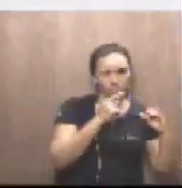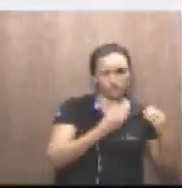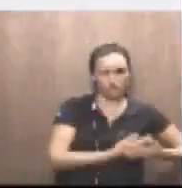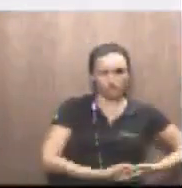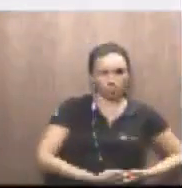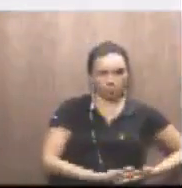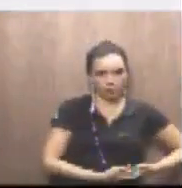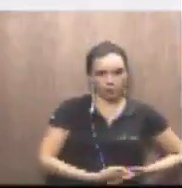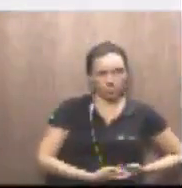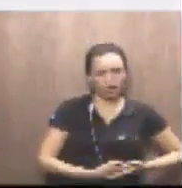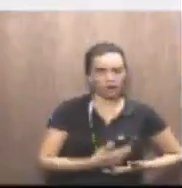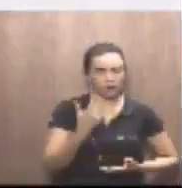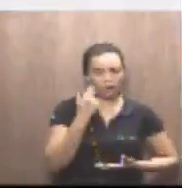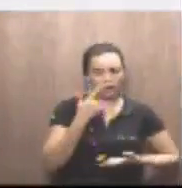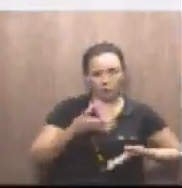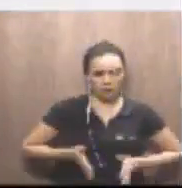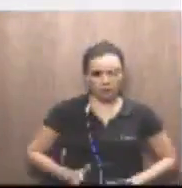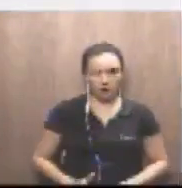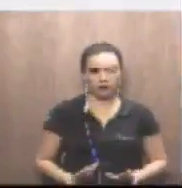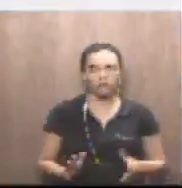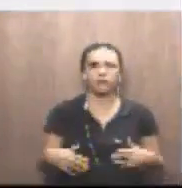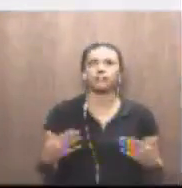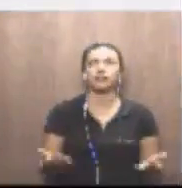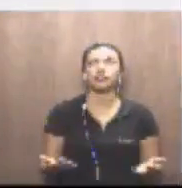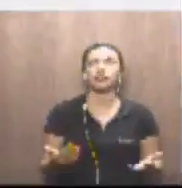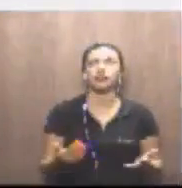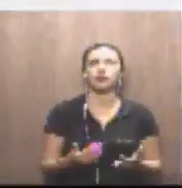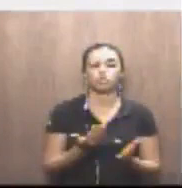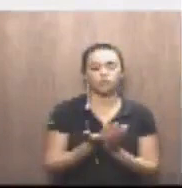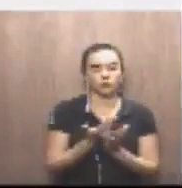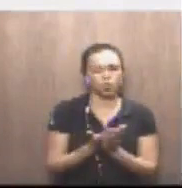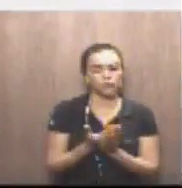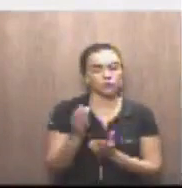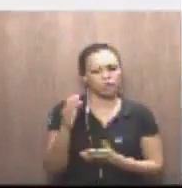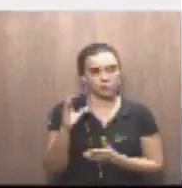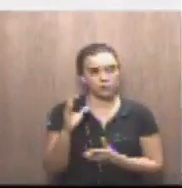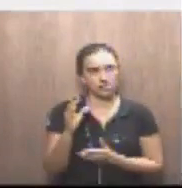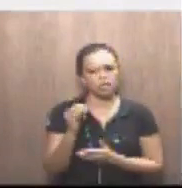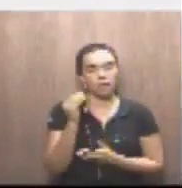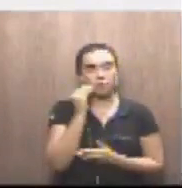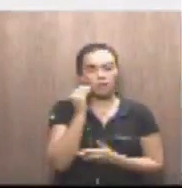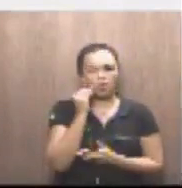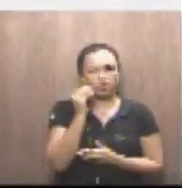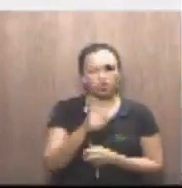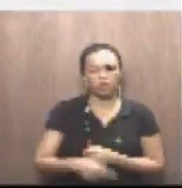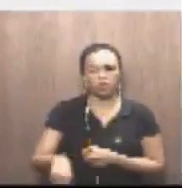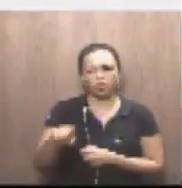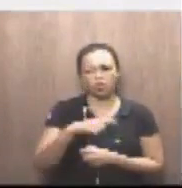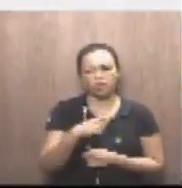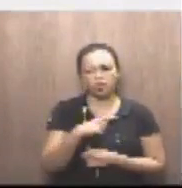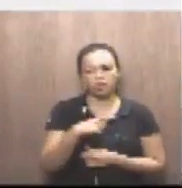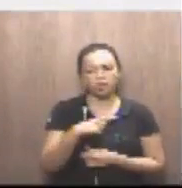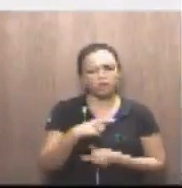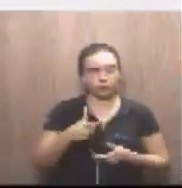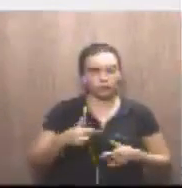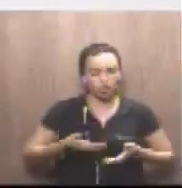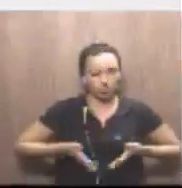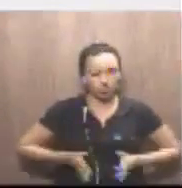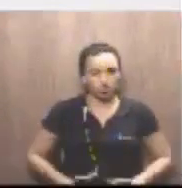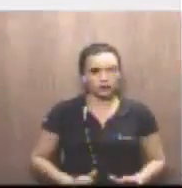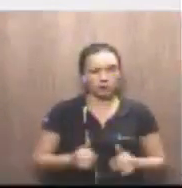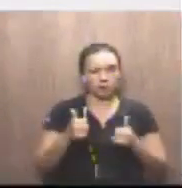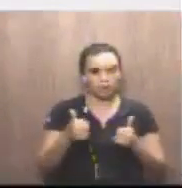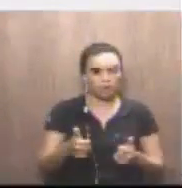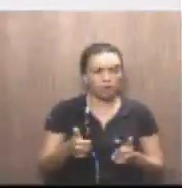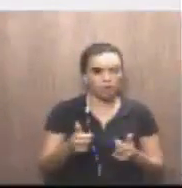interferências. Então, dentro desses estudos científicos, para que nós tenhamos um trabalho de parto